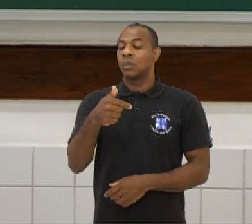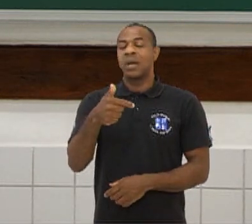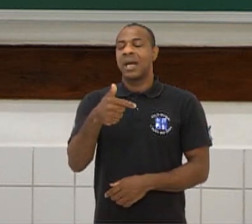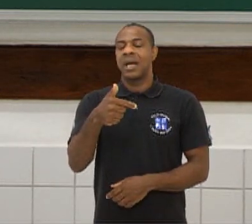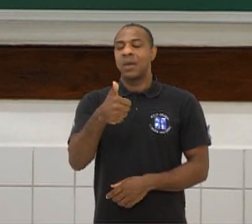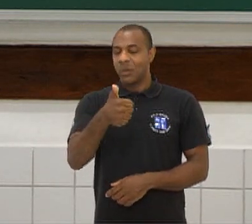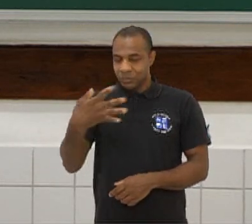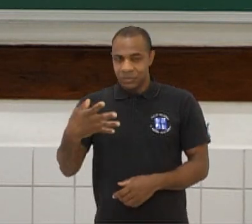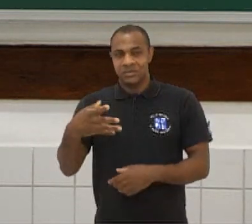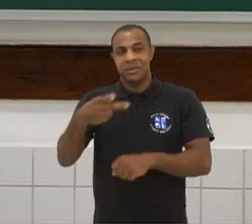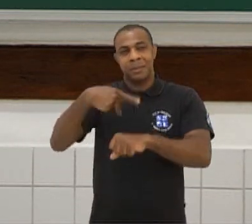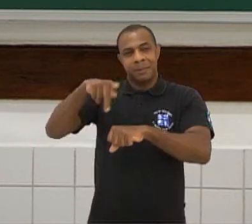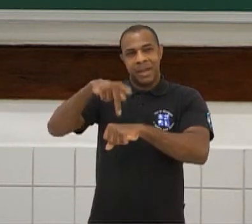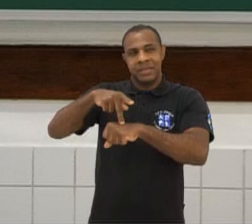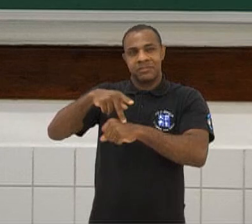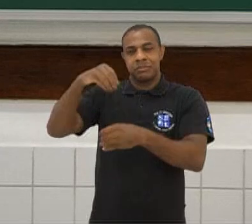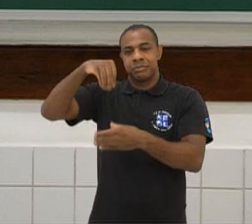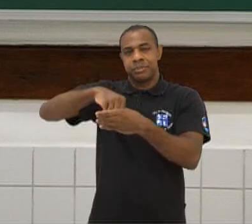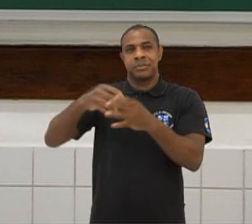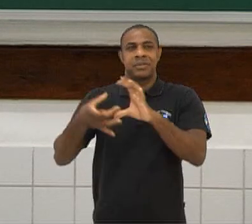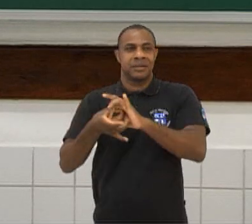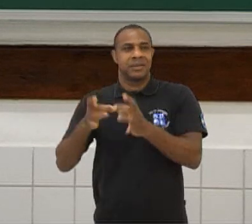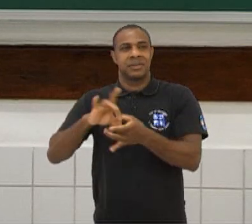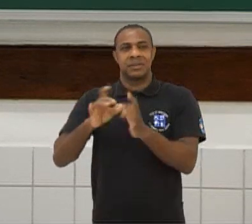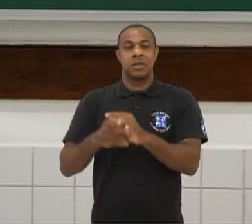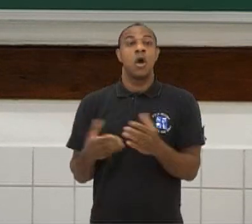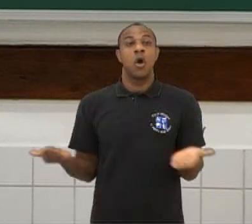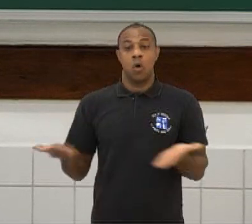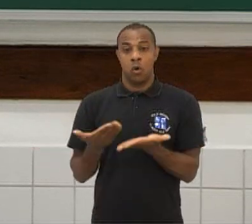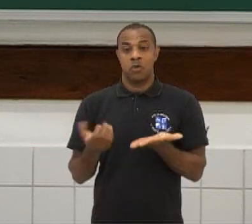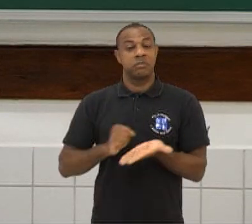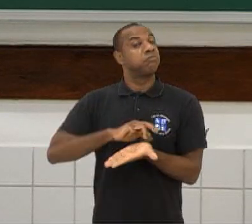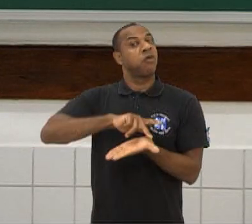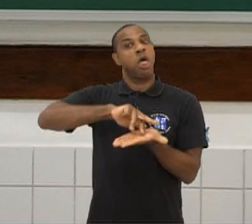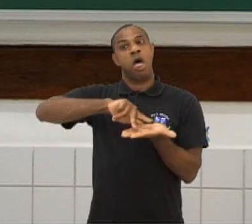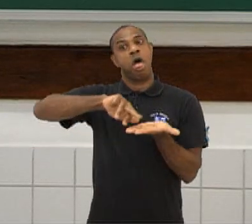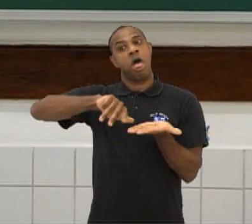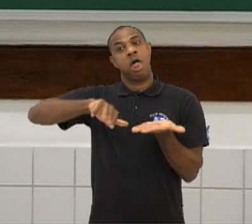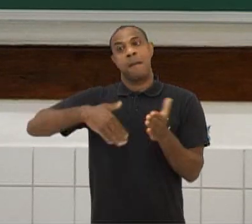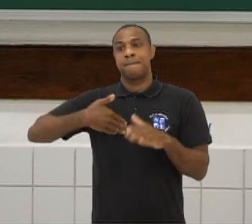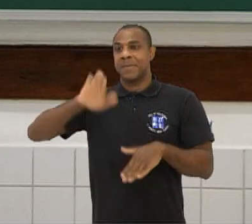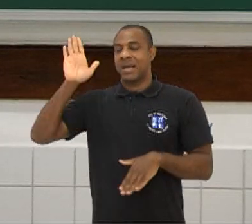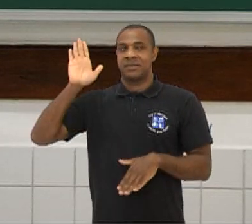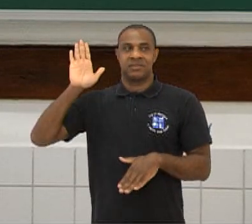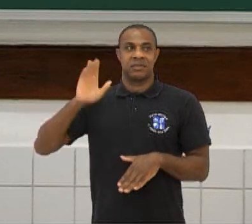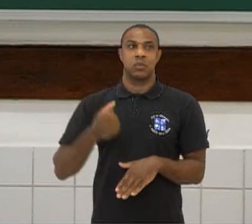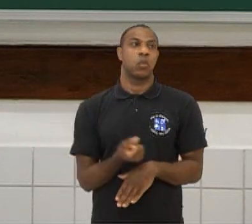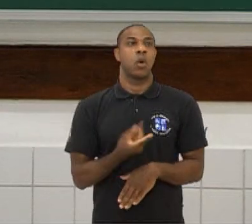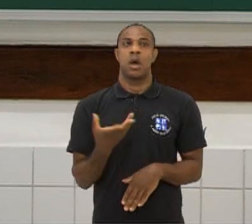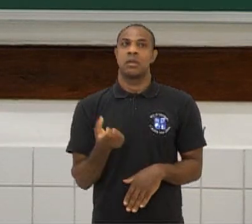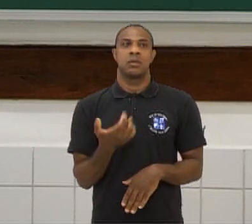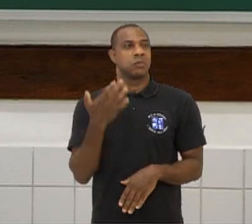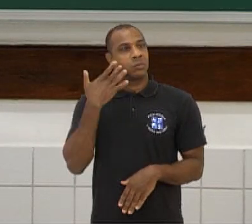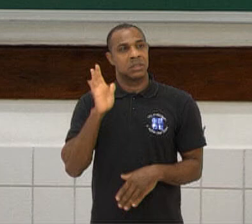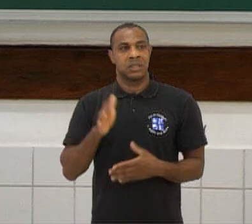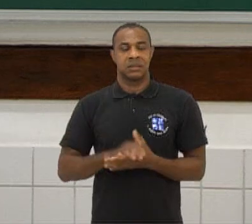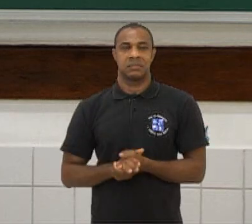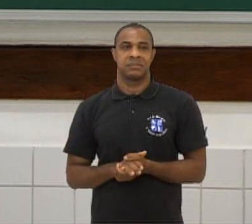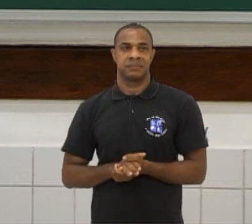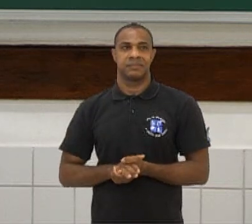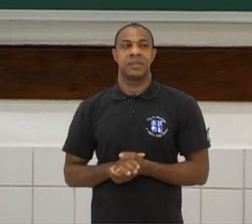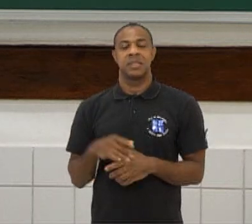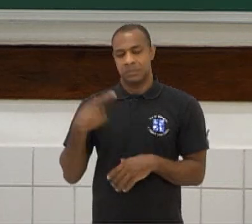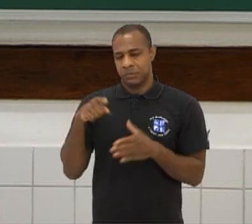14 países. Então, 14 países disputaram. Hoje tem muito mais países participando da Olimpíada. Eu não sei, se você tiver curiosidade, dá